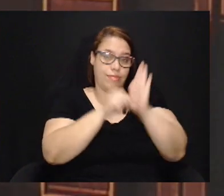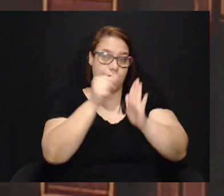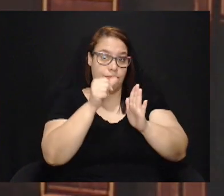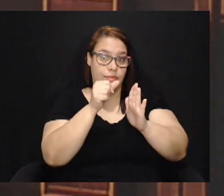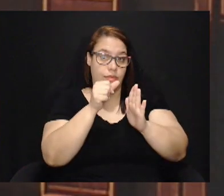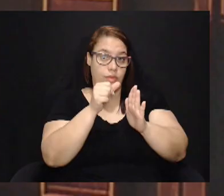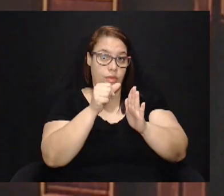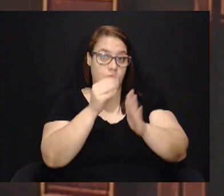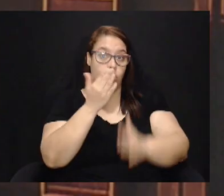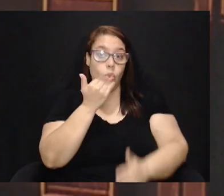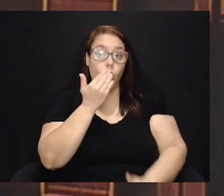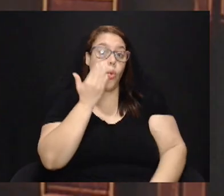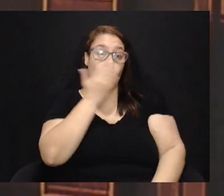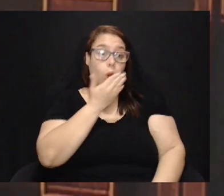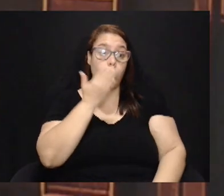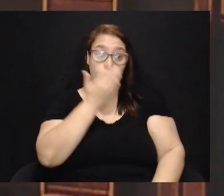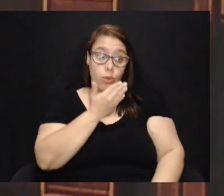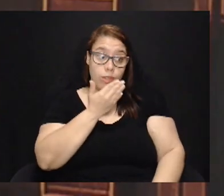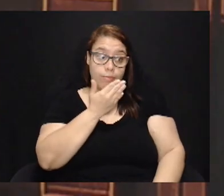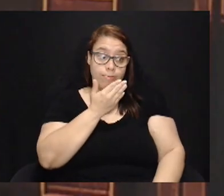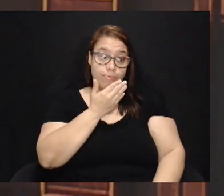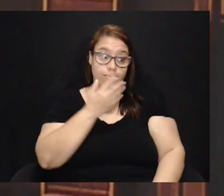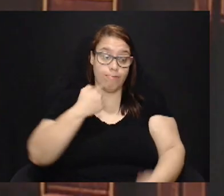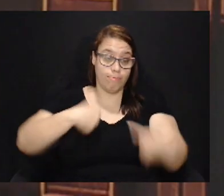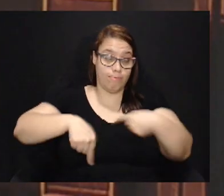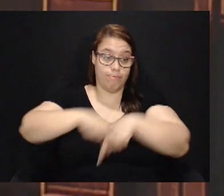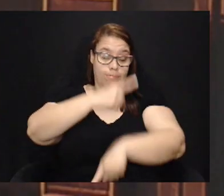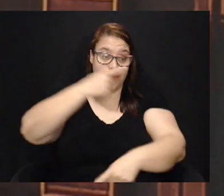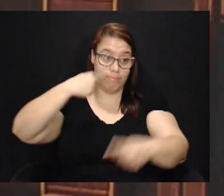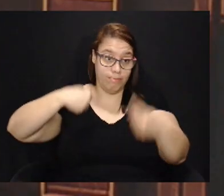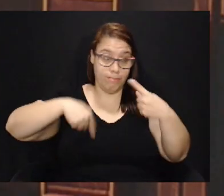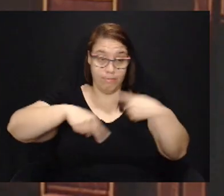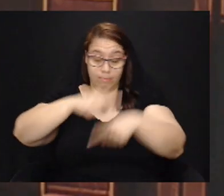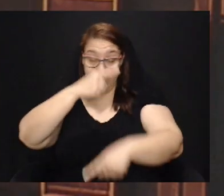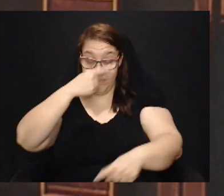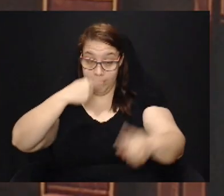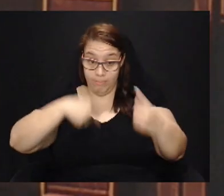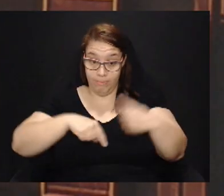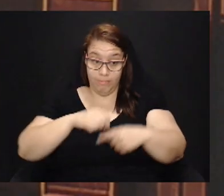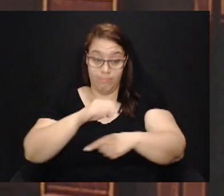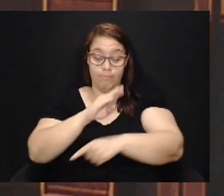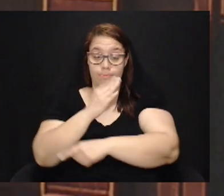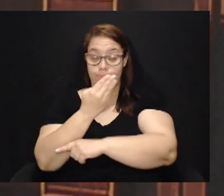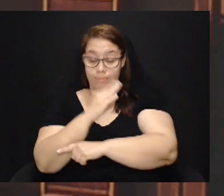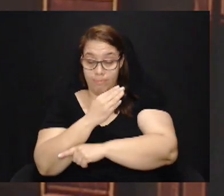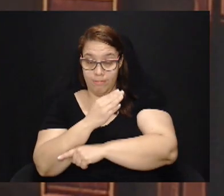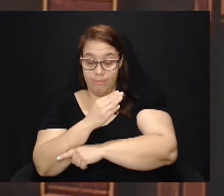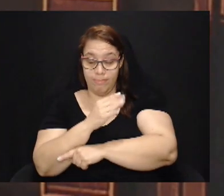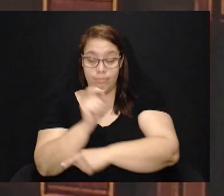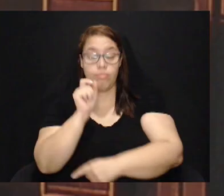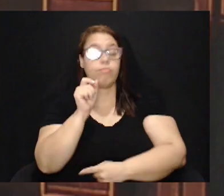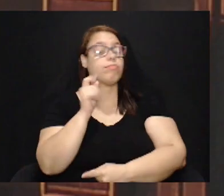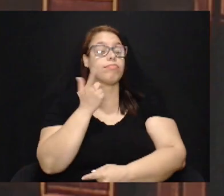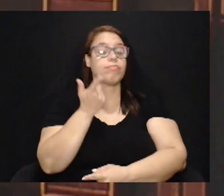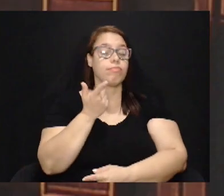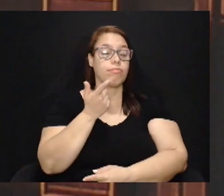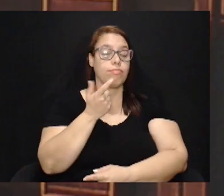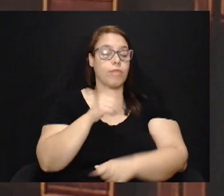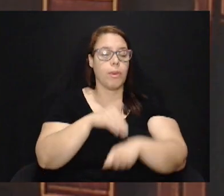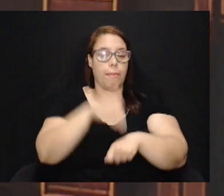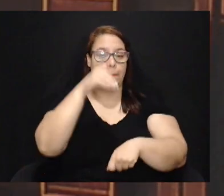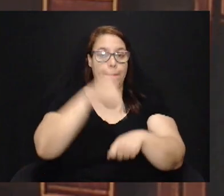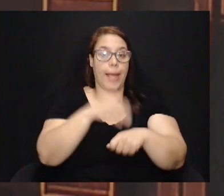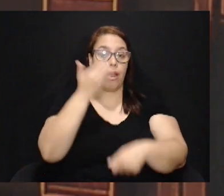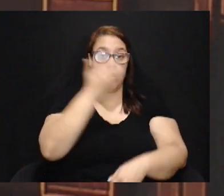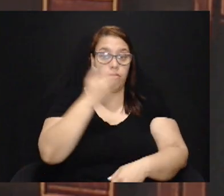ingere um açúcar, isso desencadeia no nosso corpo uma série de reações bioquímicas, né? Então, quanto mais açúcar a gente